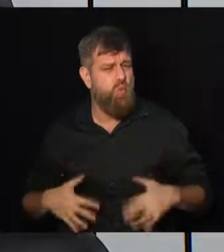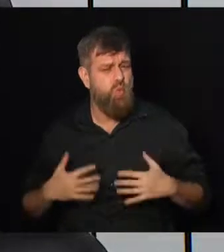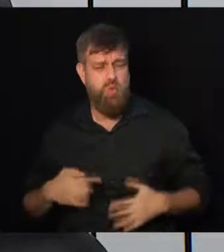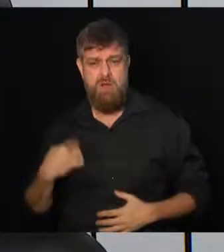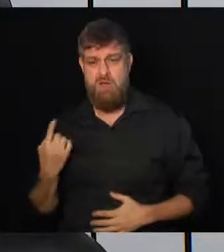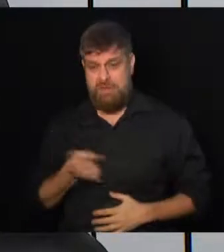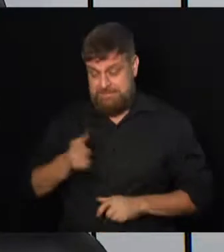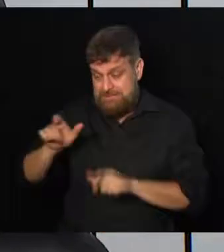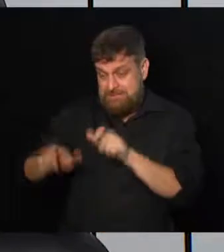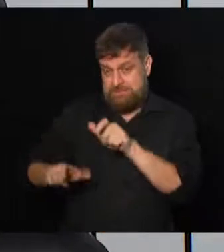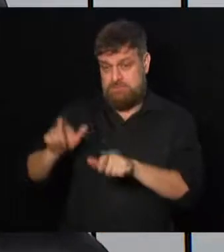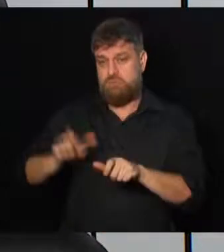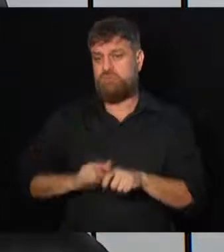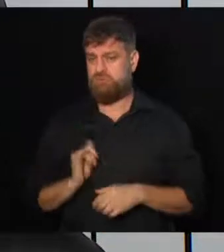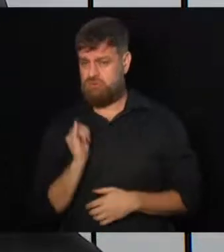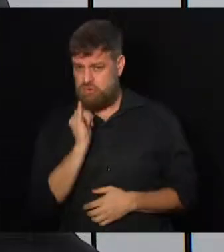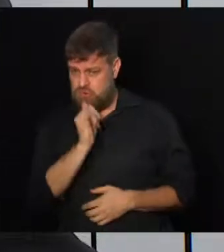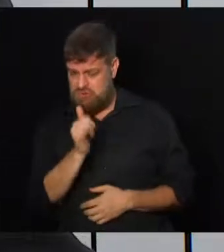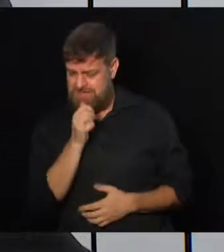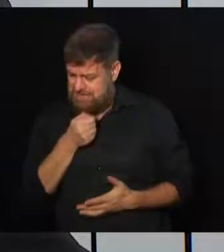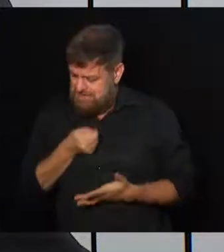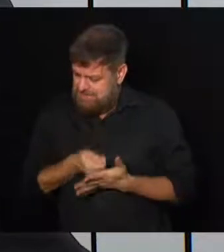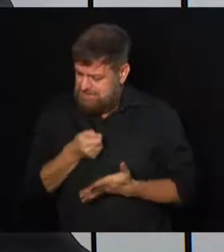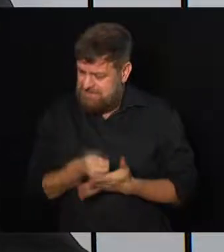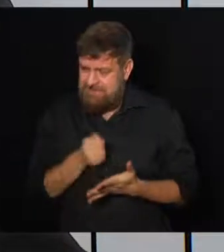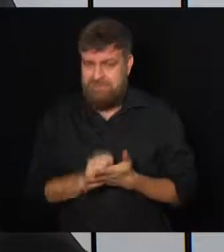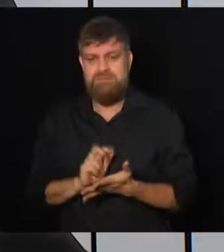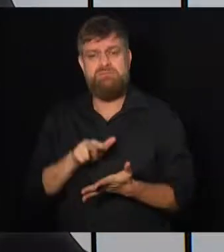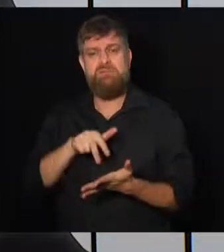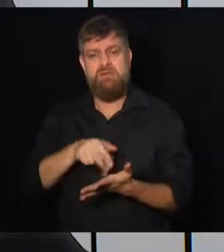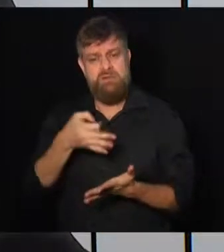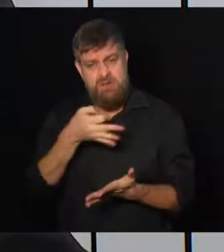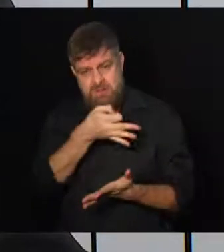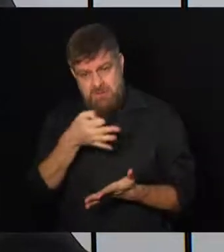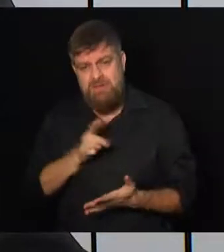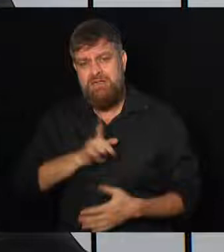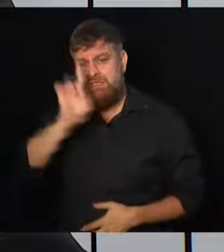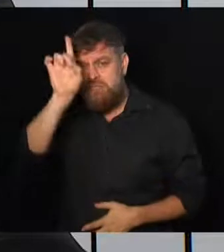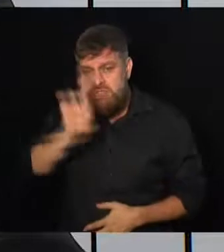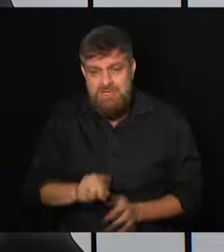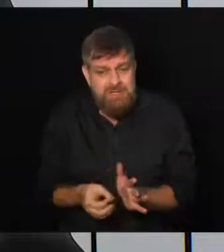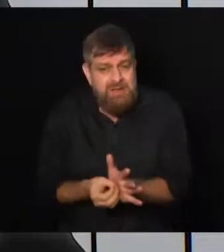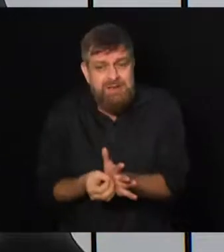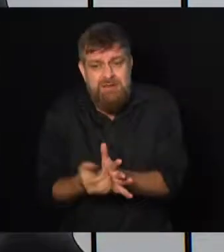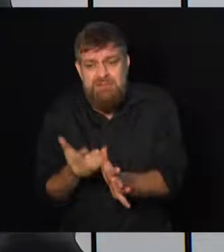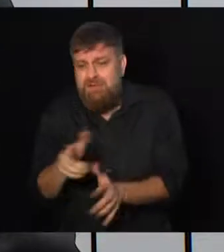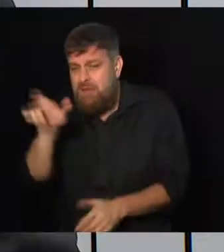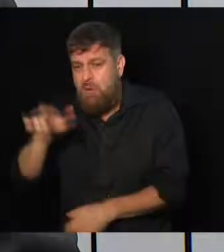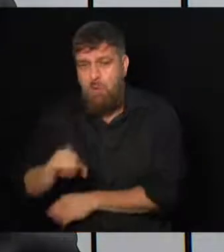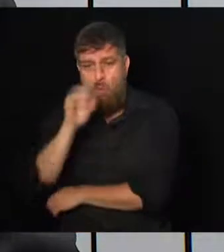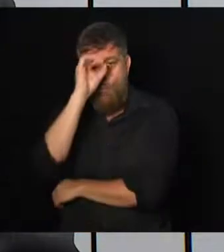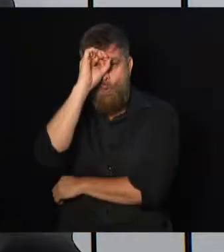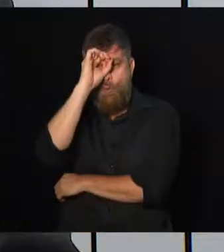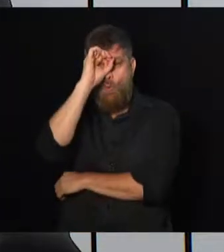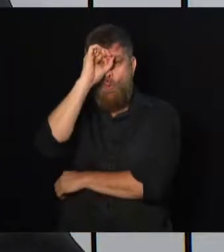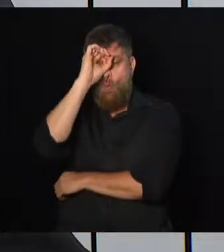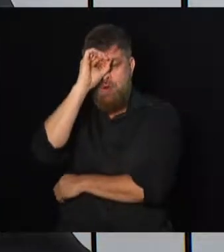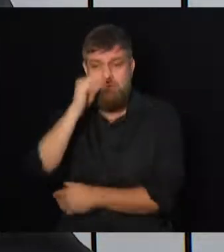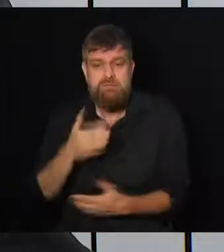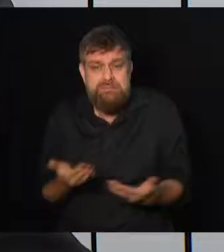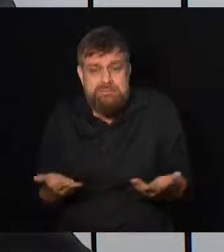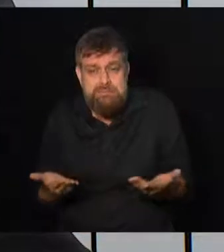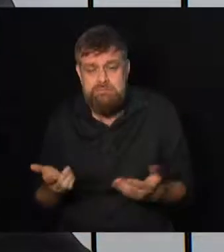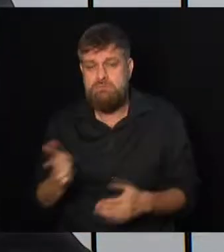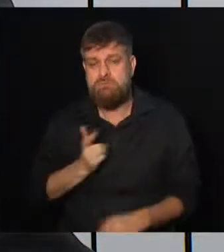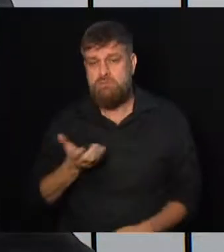as pessoas, como eu já afirmo sempre na tribuna, elas têm direitos, mas muitas vezes elas não sabem que têm aqueles direitos. Mas